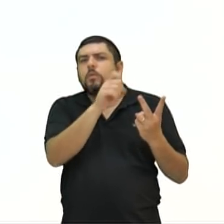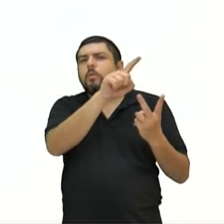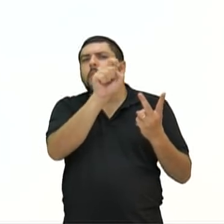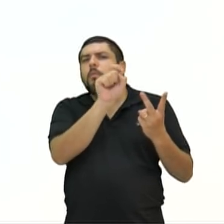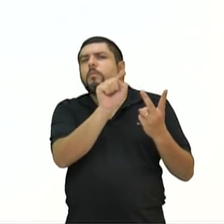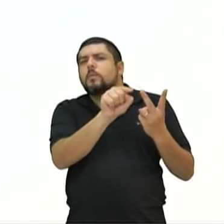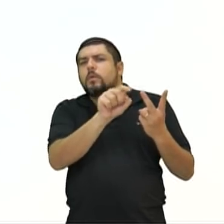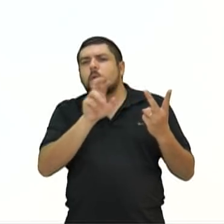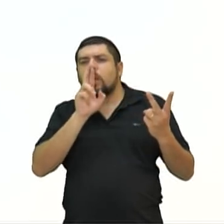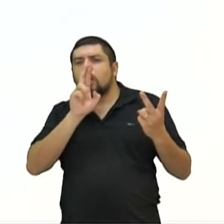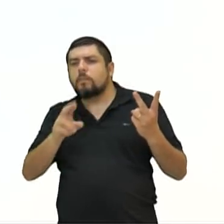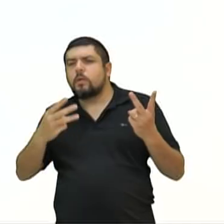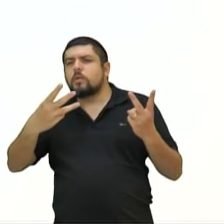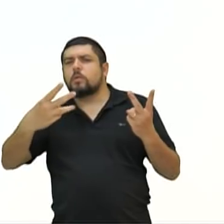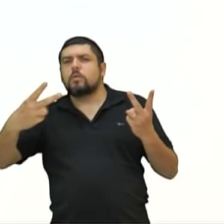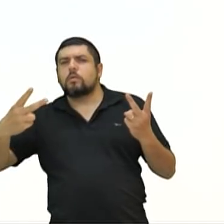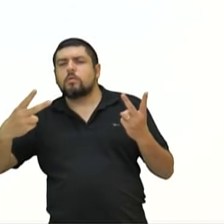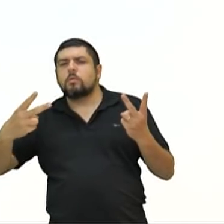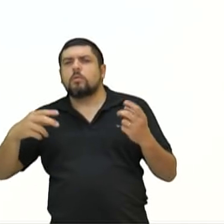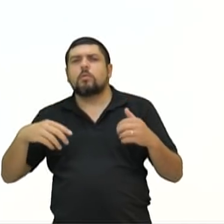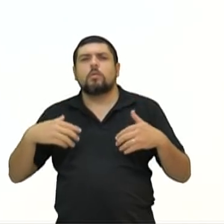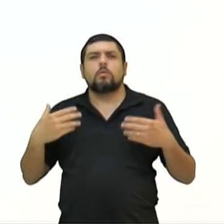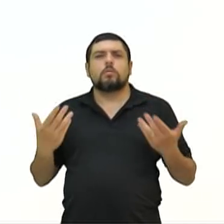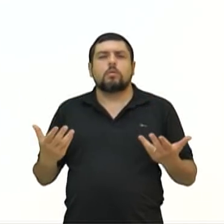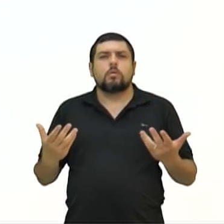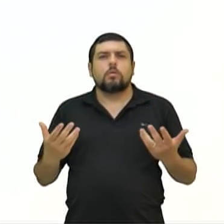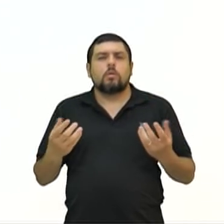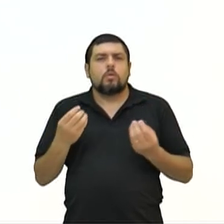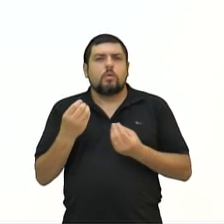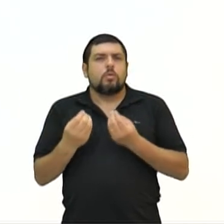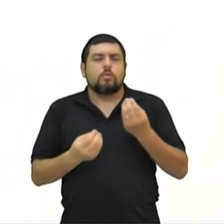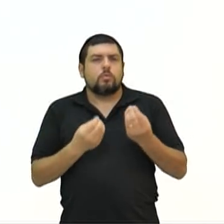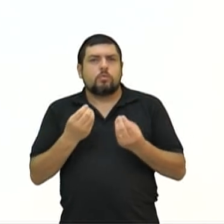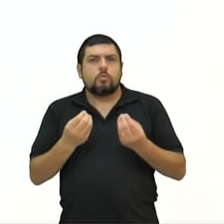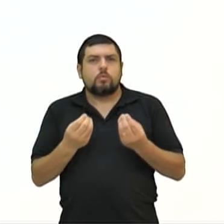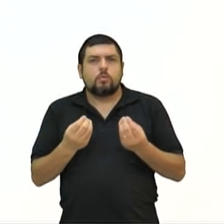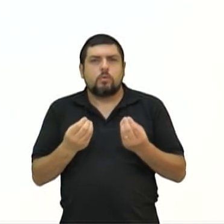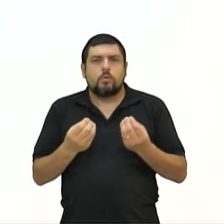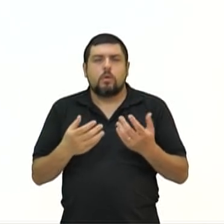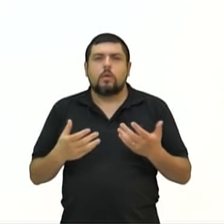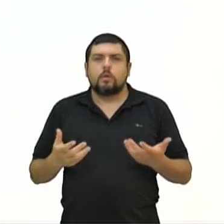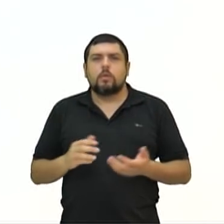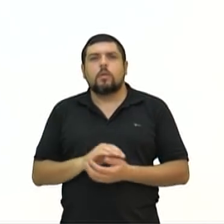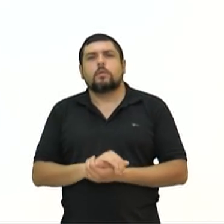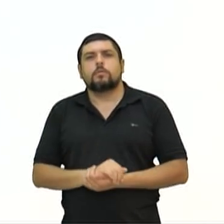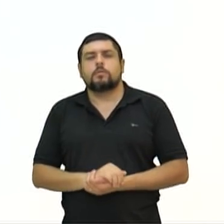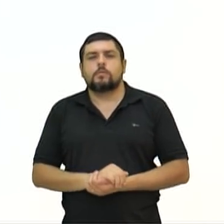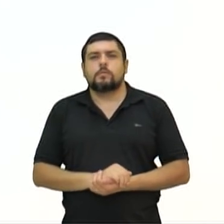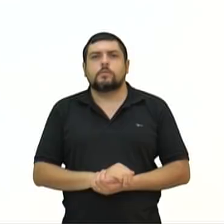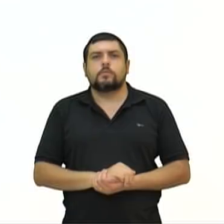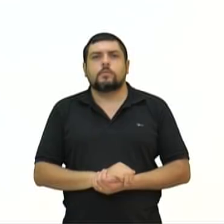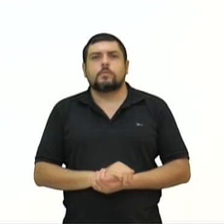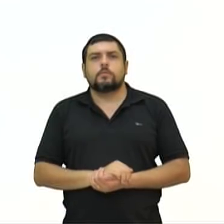a quanto? O valor que estiver aqui no expoente será a solução da equação. Dá para